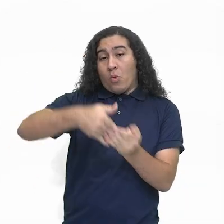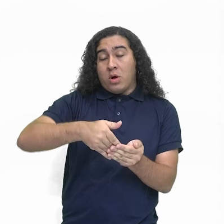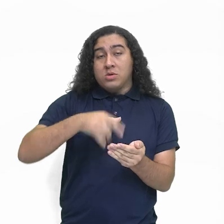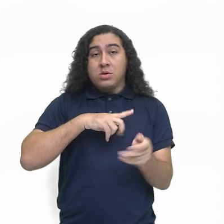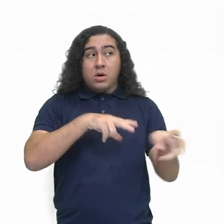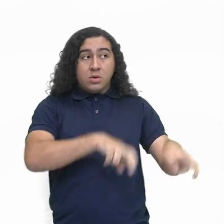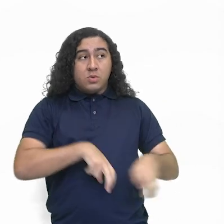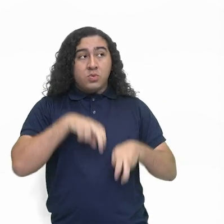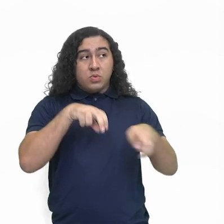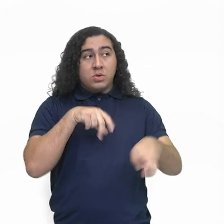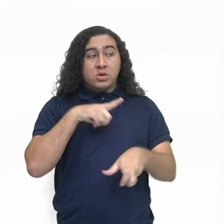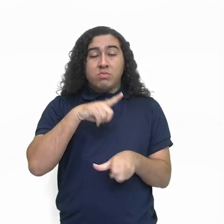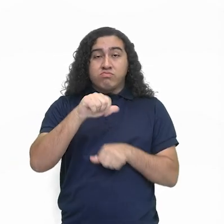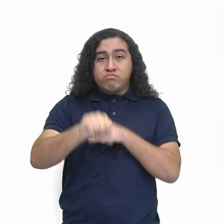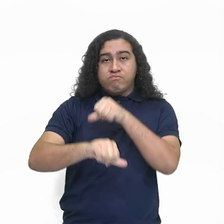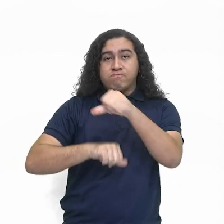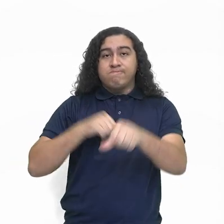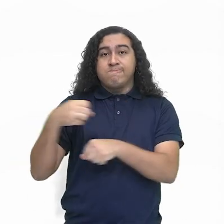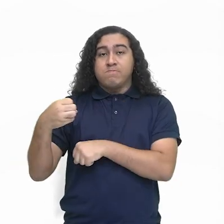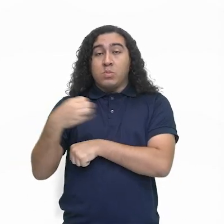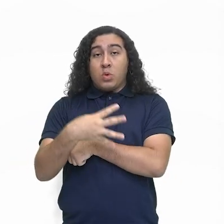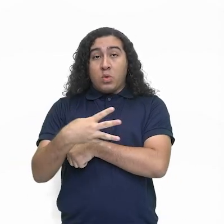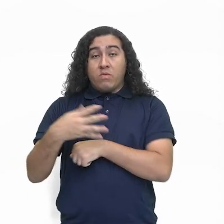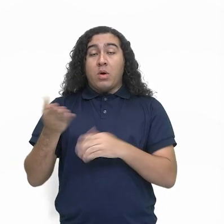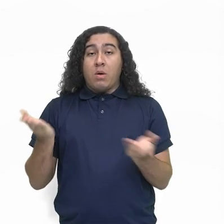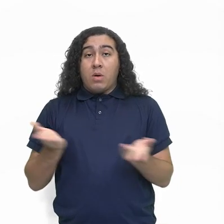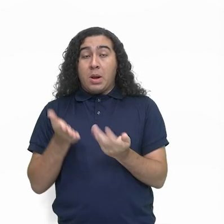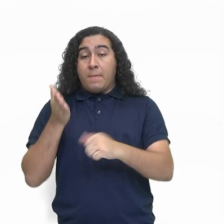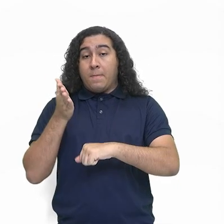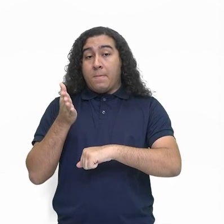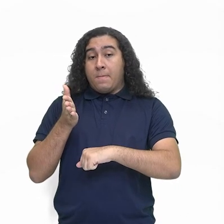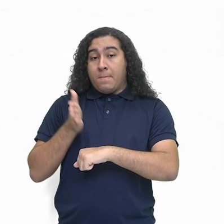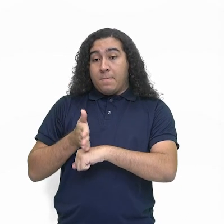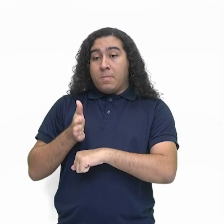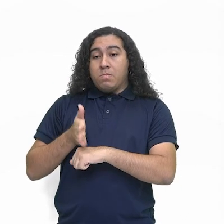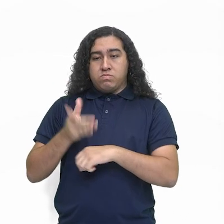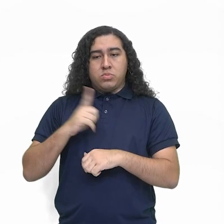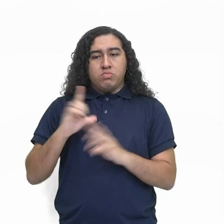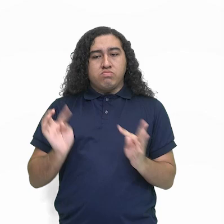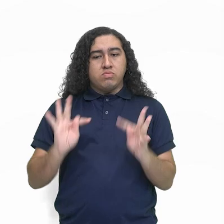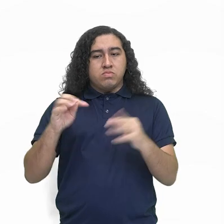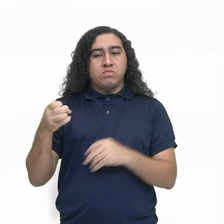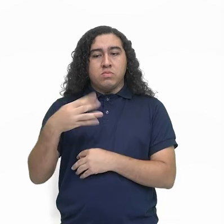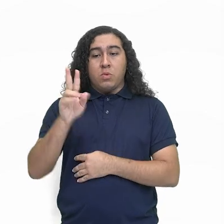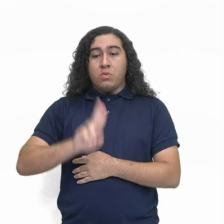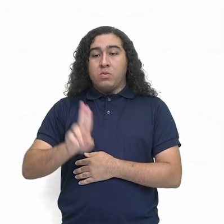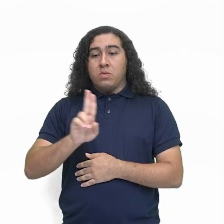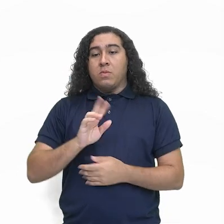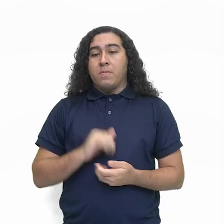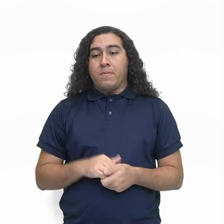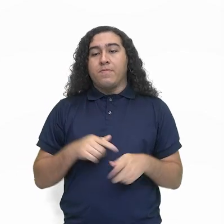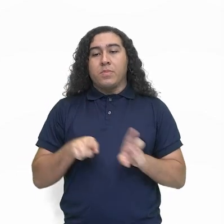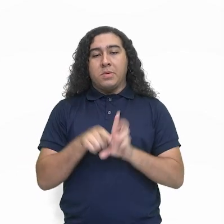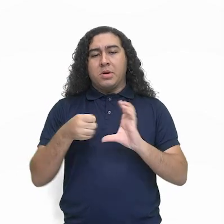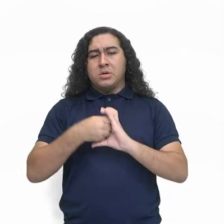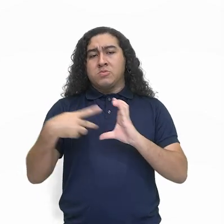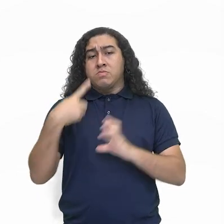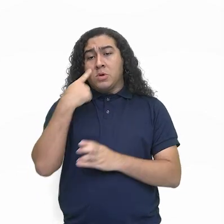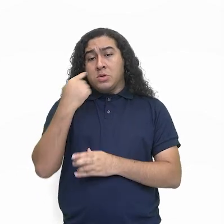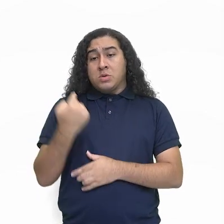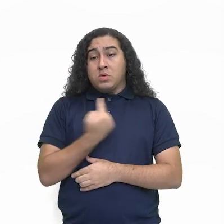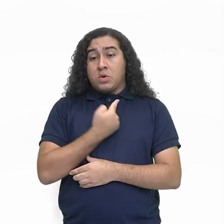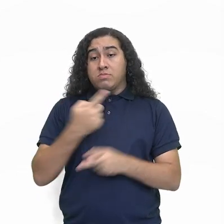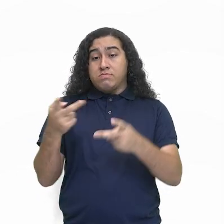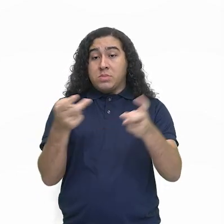de modernização. E como a gente vai ver na próxima tela, os elementos que a gente... Uma coisa interessante de observar,